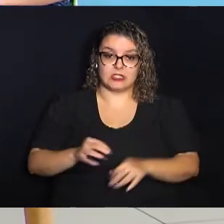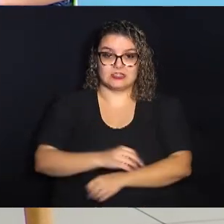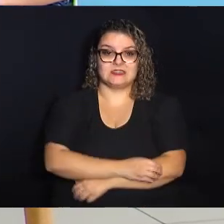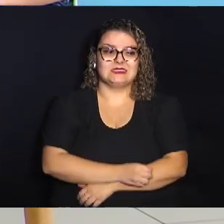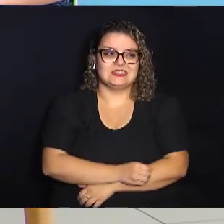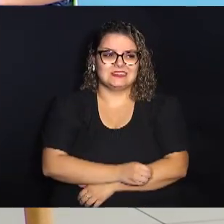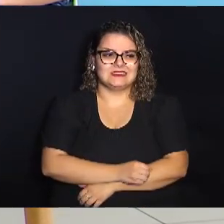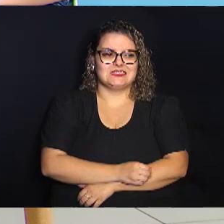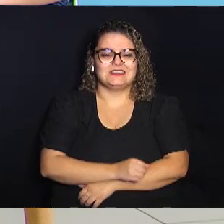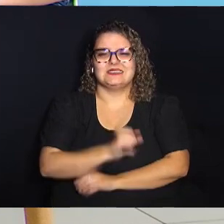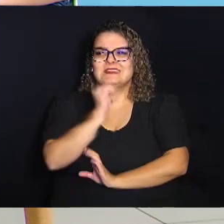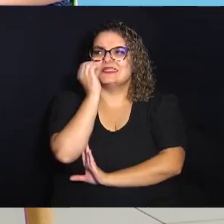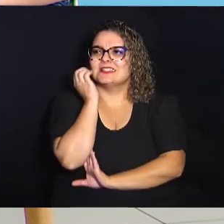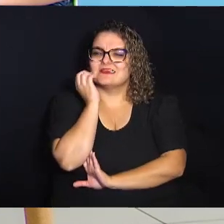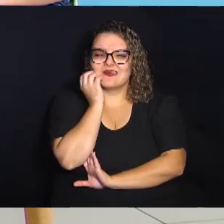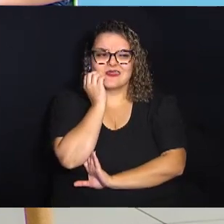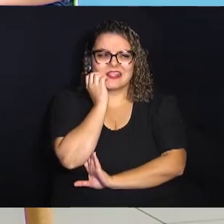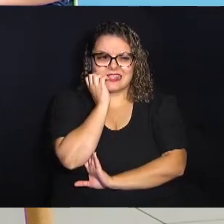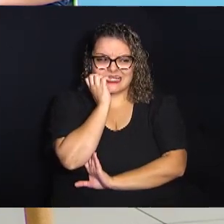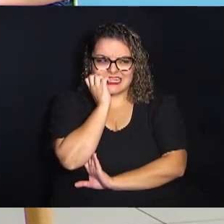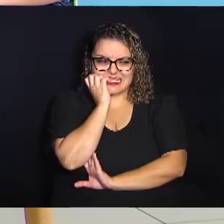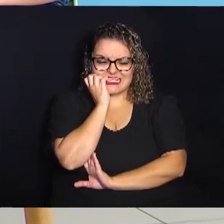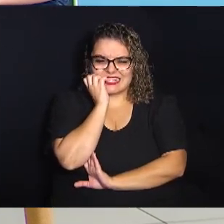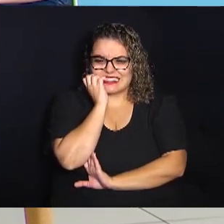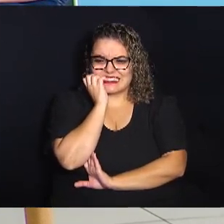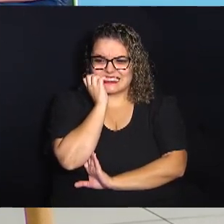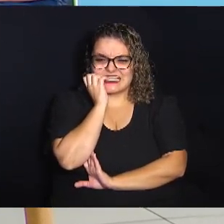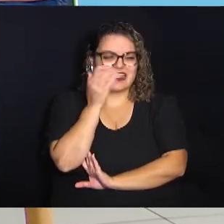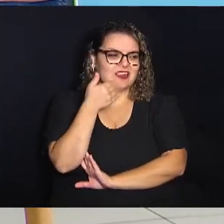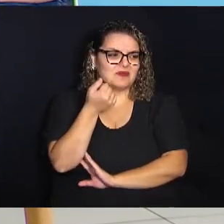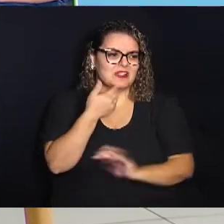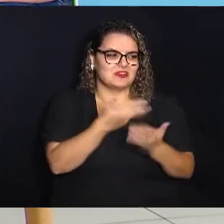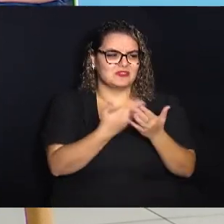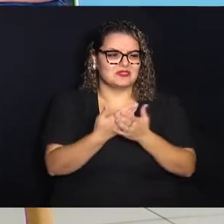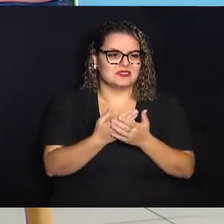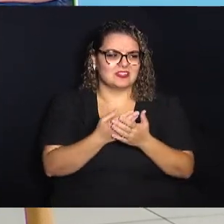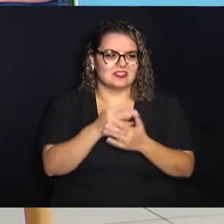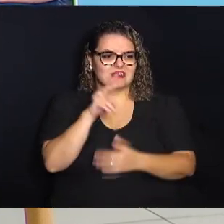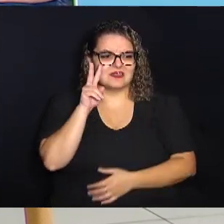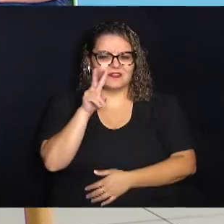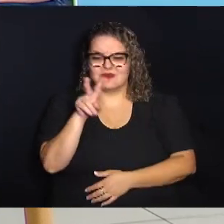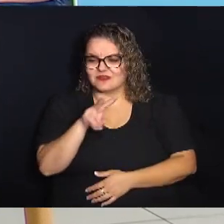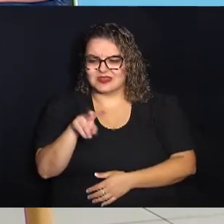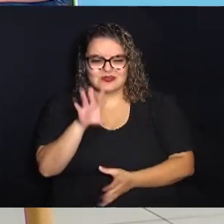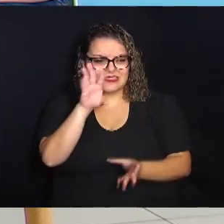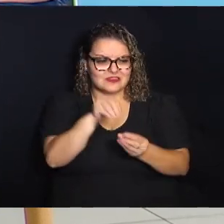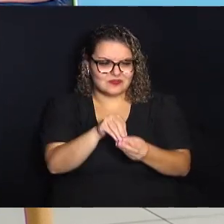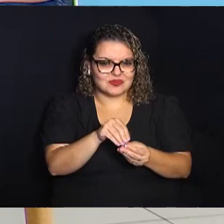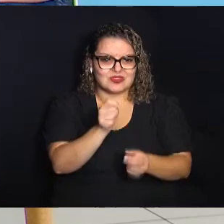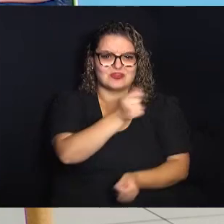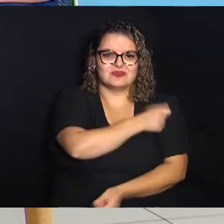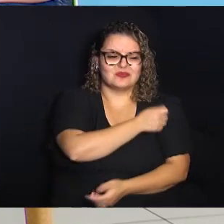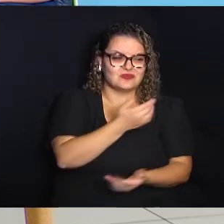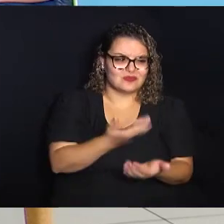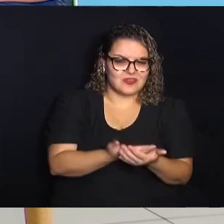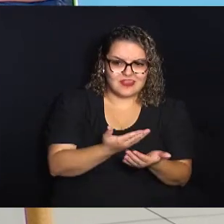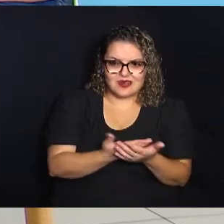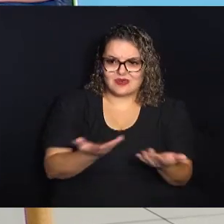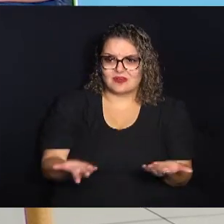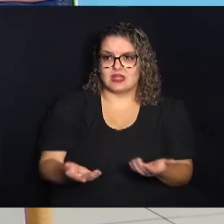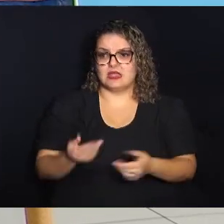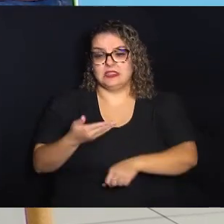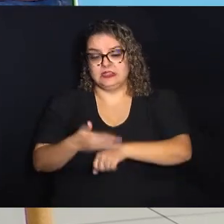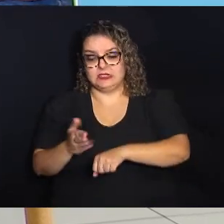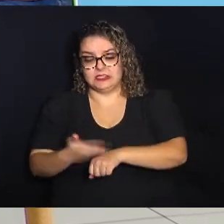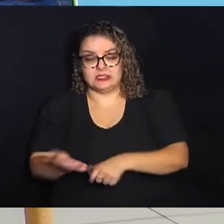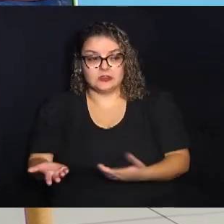Será que é melhor estudar vendo resumos, com aulas, não é? Fazendo